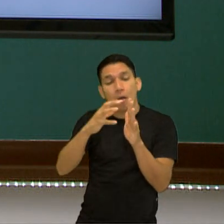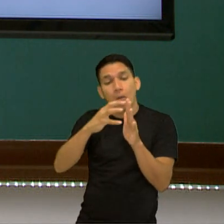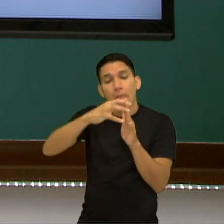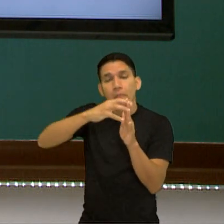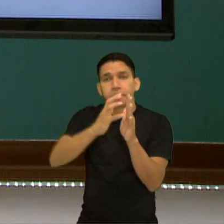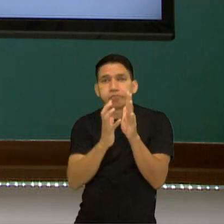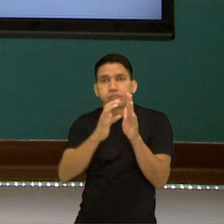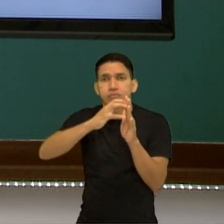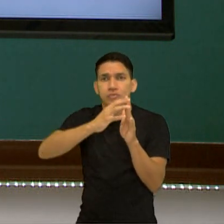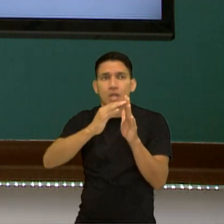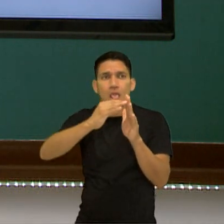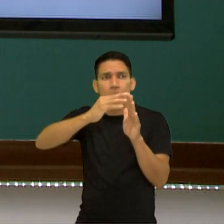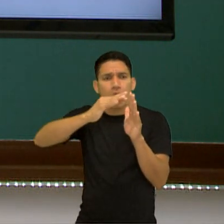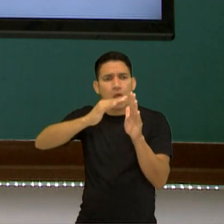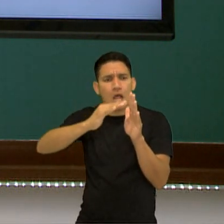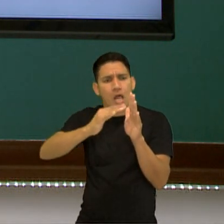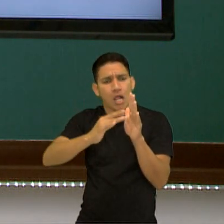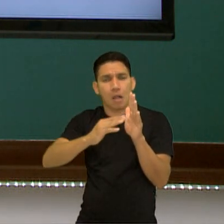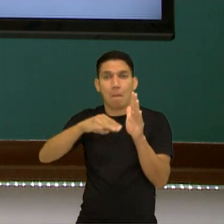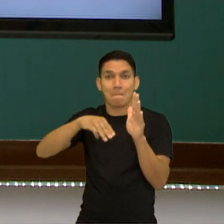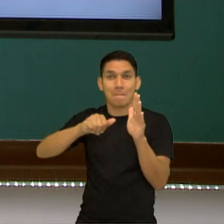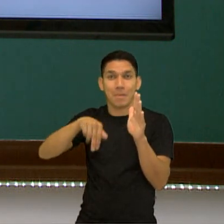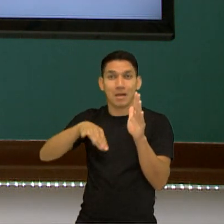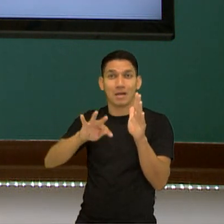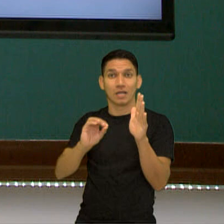manto vai de até aproximadamente